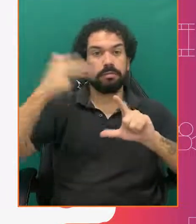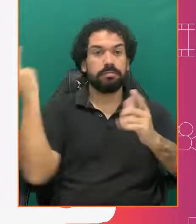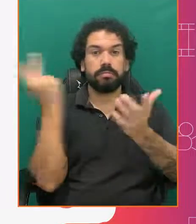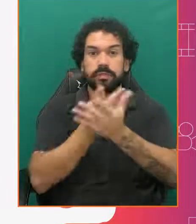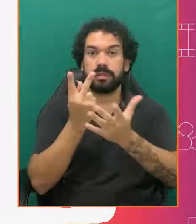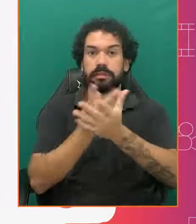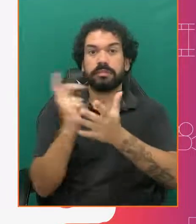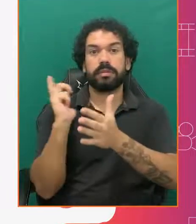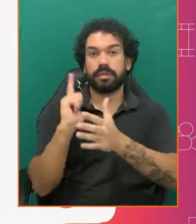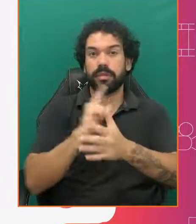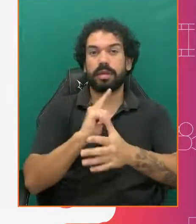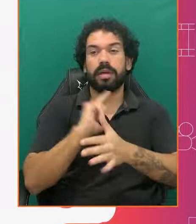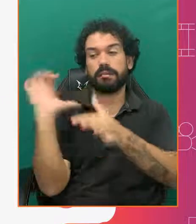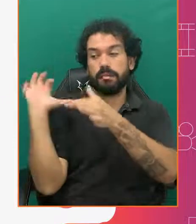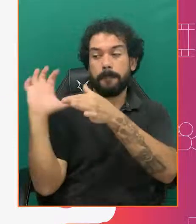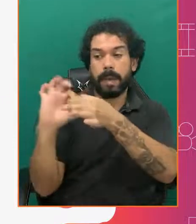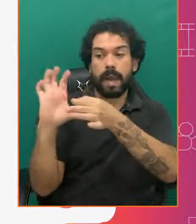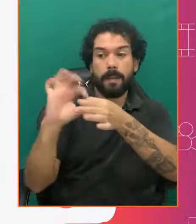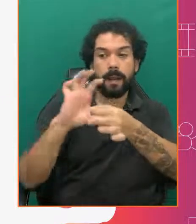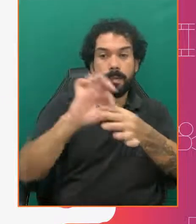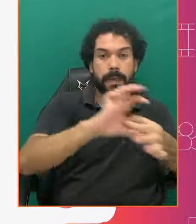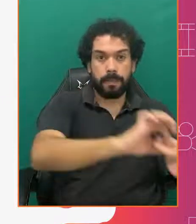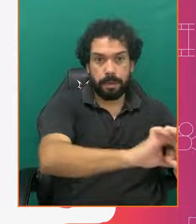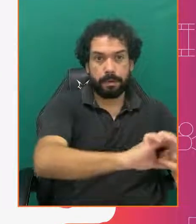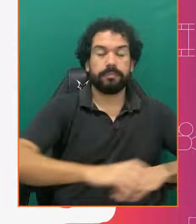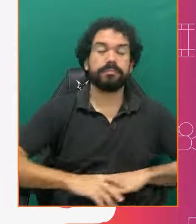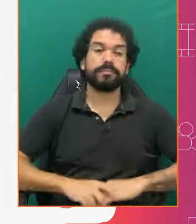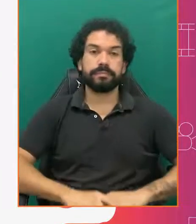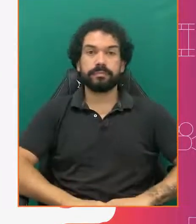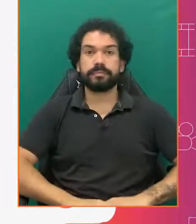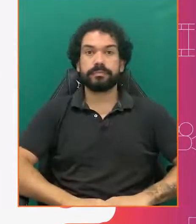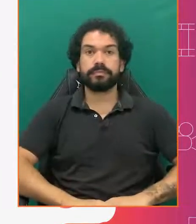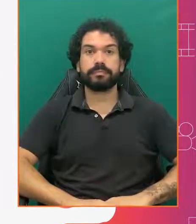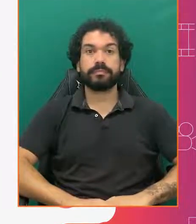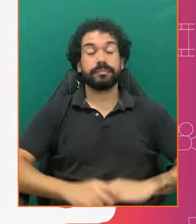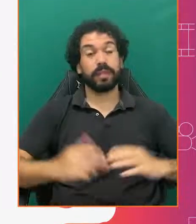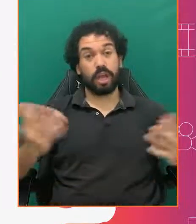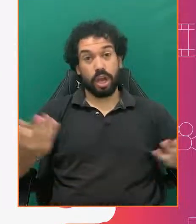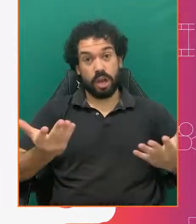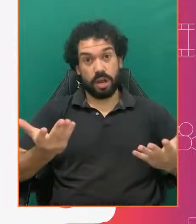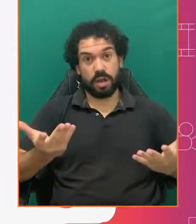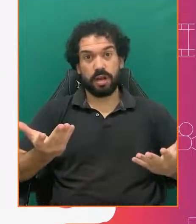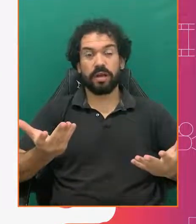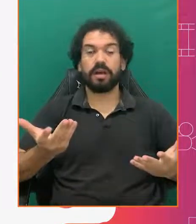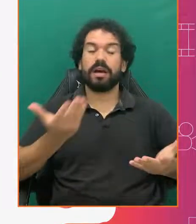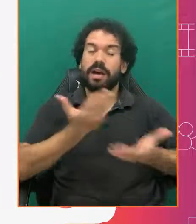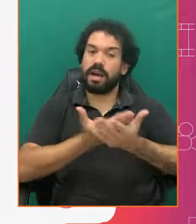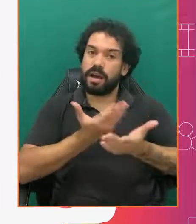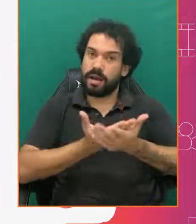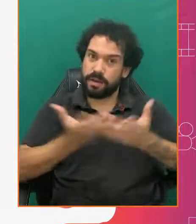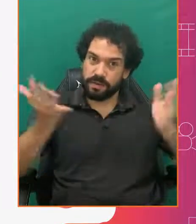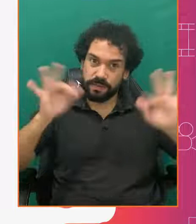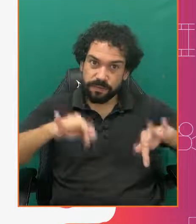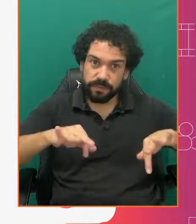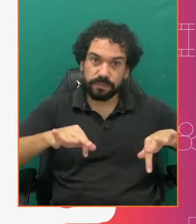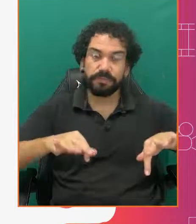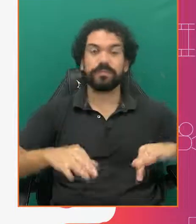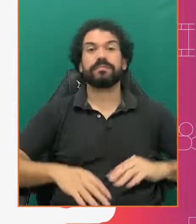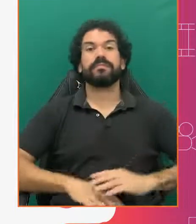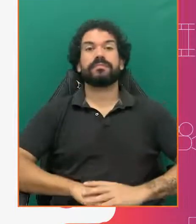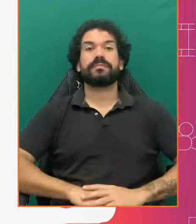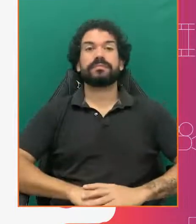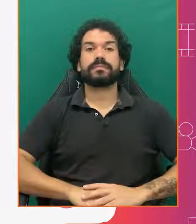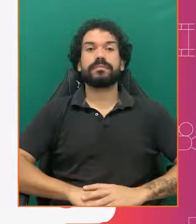sempre todos vinculados um ao outro. É isso, então. Com isso, chegamos ao fim de mais